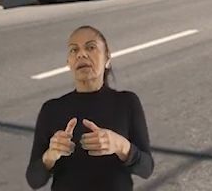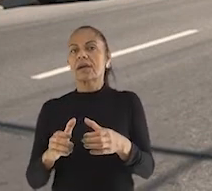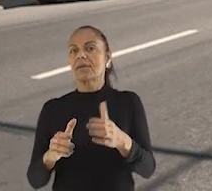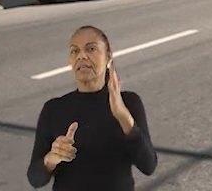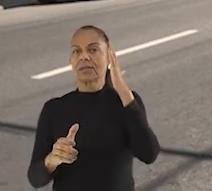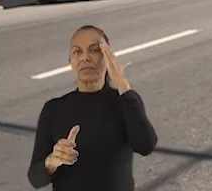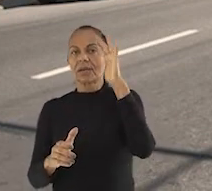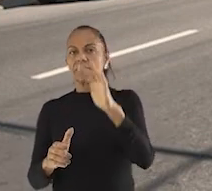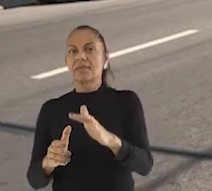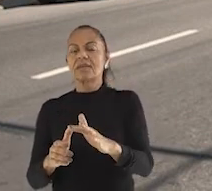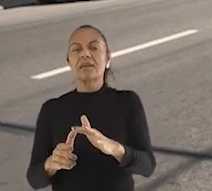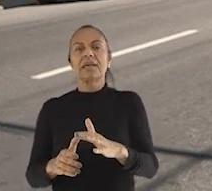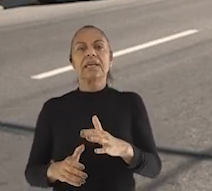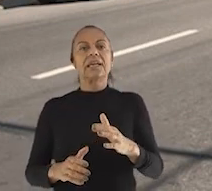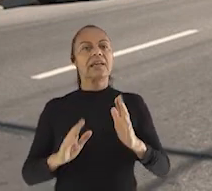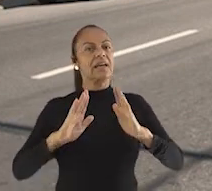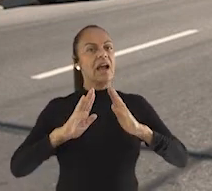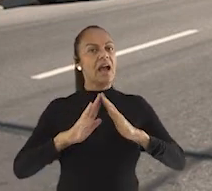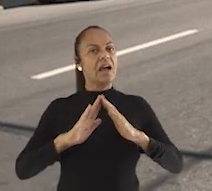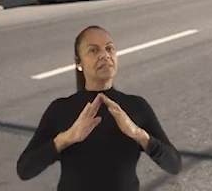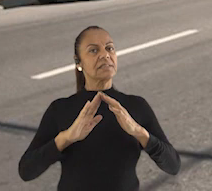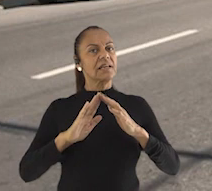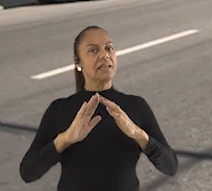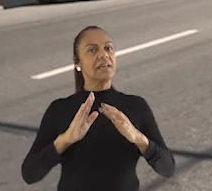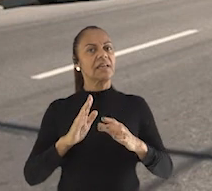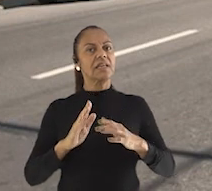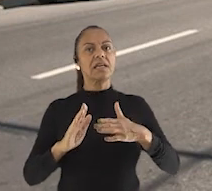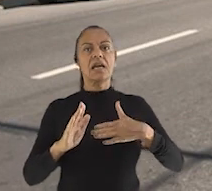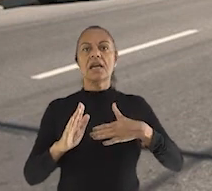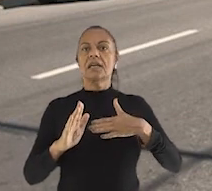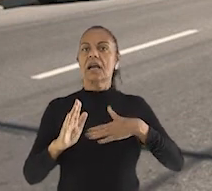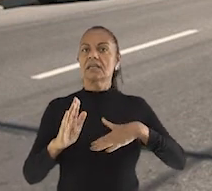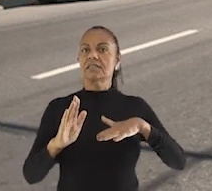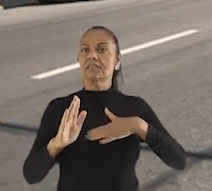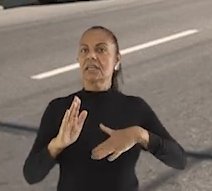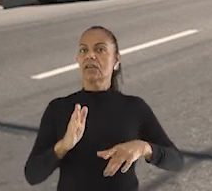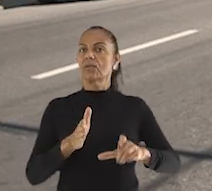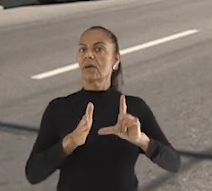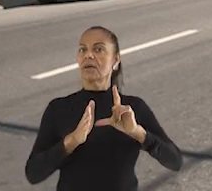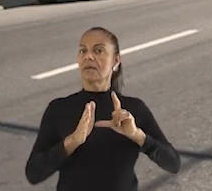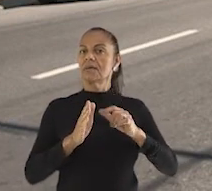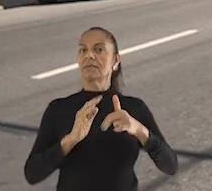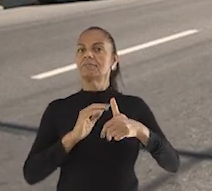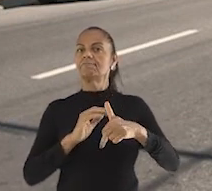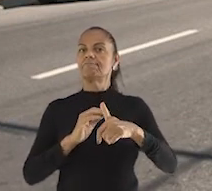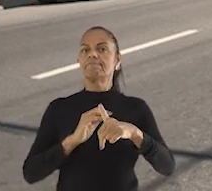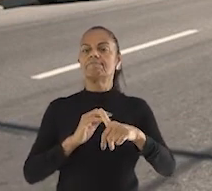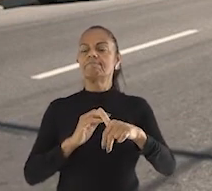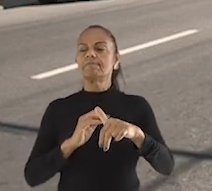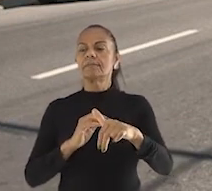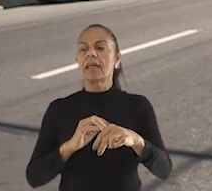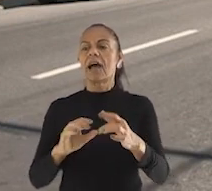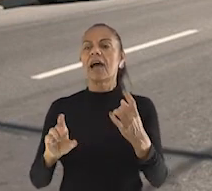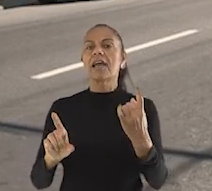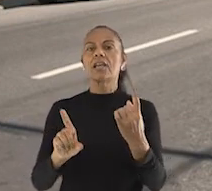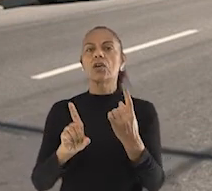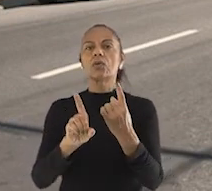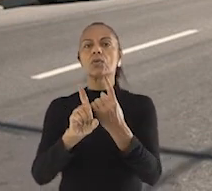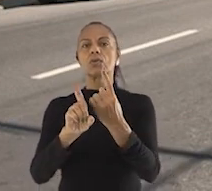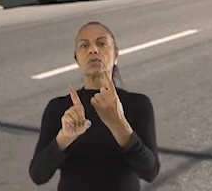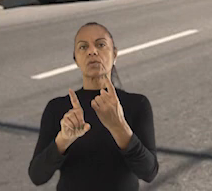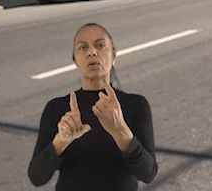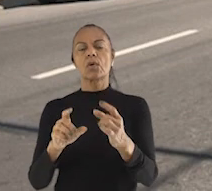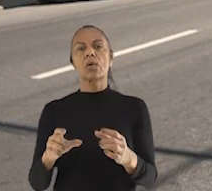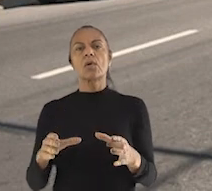casa cedo e chegou na entrevista com antecedência. Ele conseguiu localizar o endereço graças à ajuda